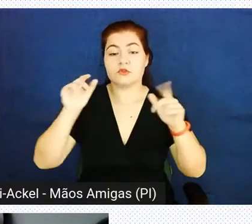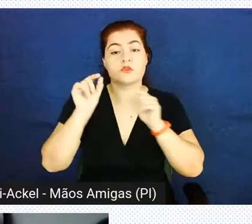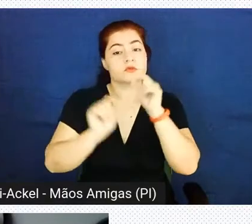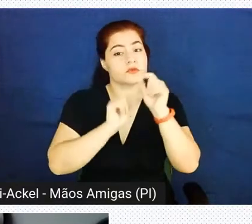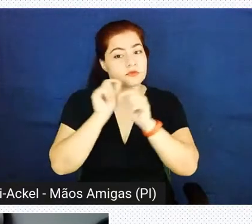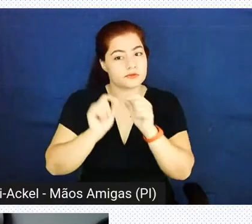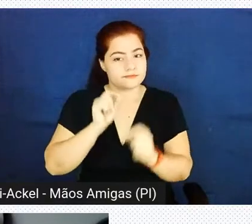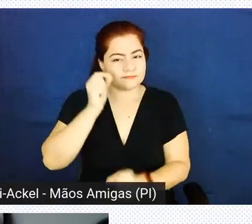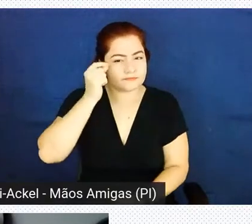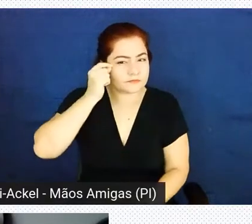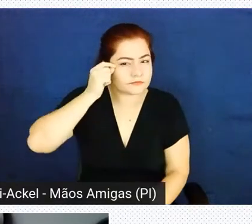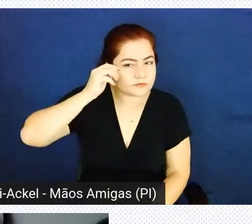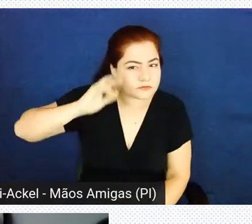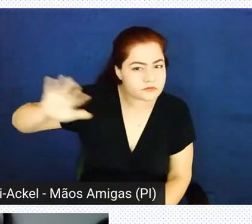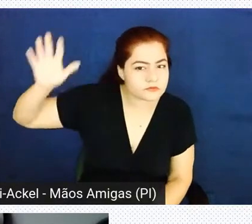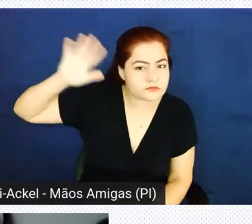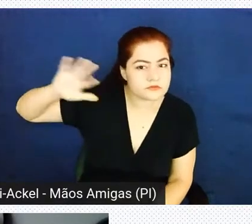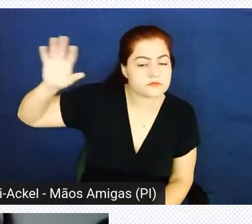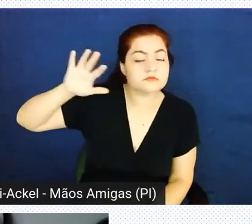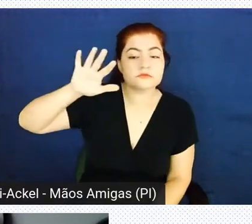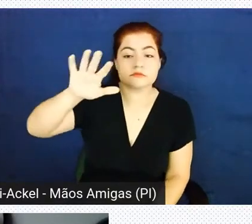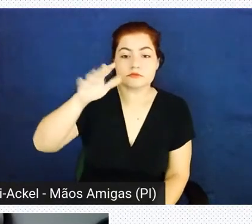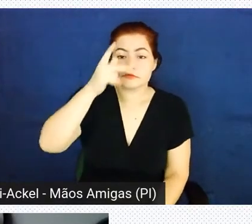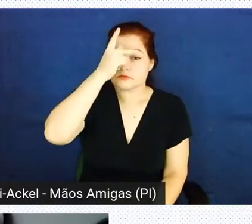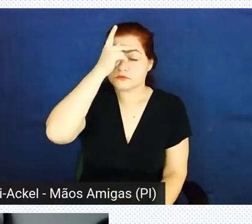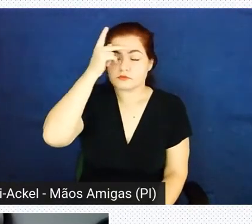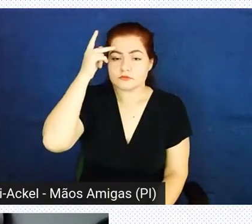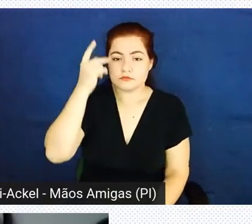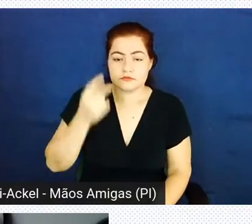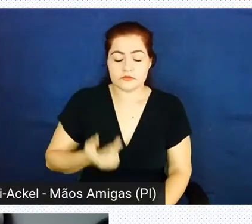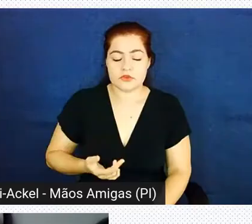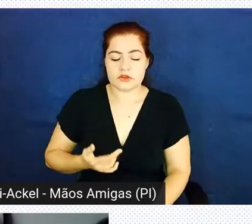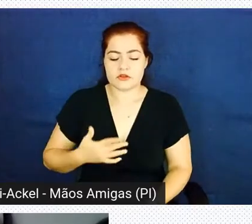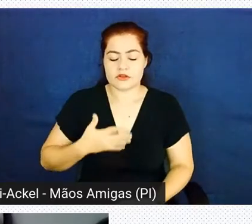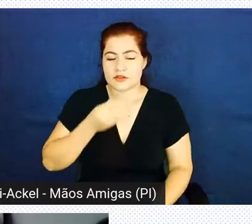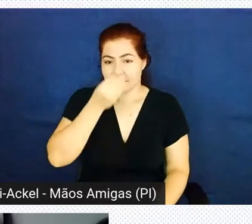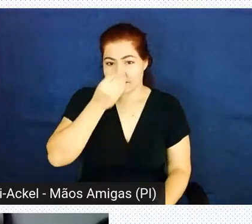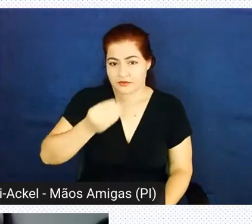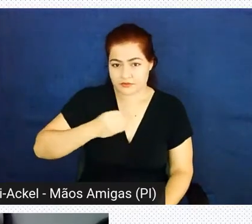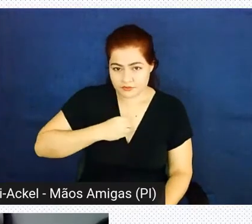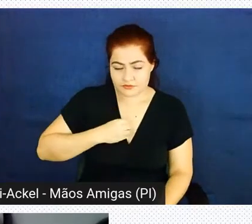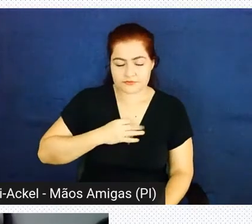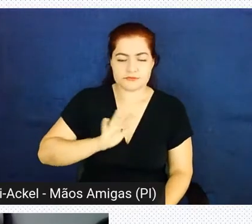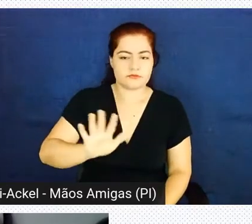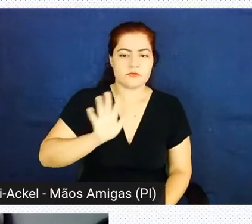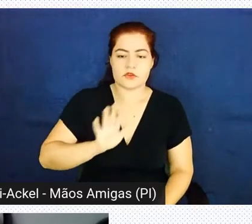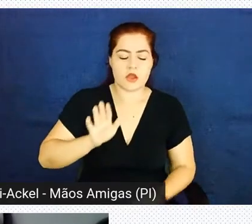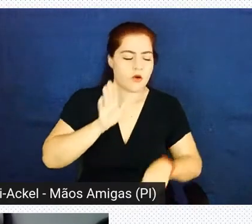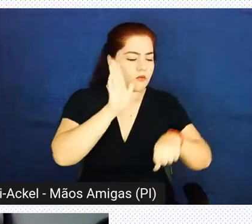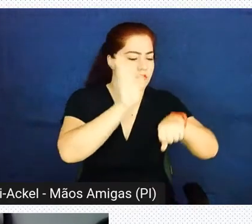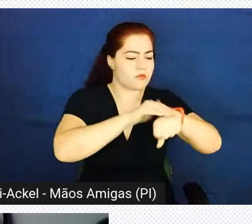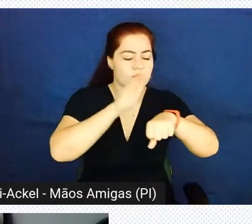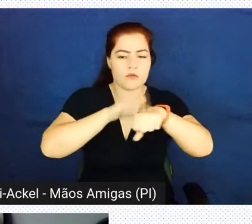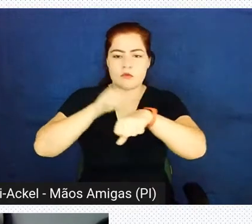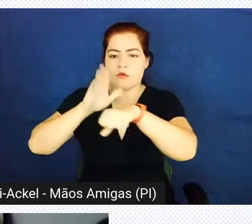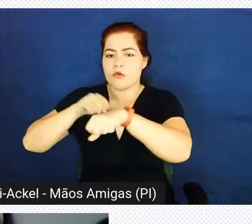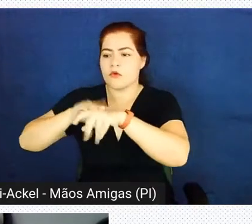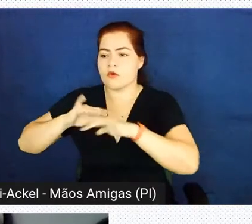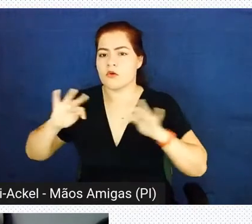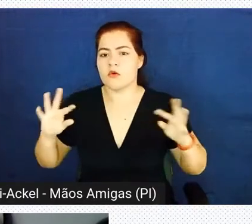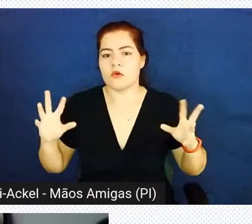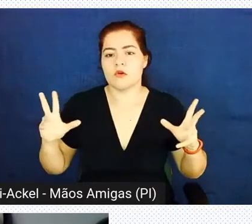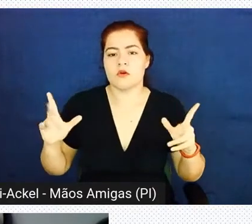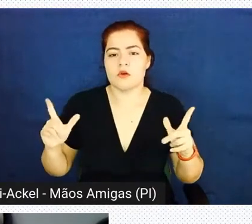aos aqueles que eram desconsiderados, convidando-os à renovação e ao refazimento